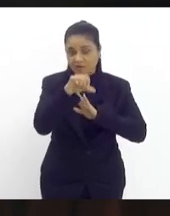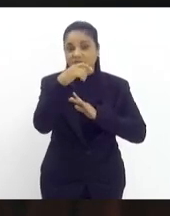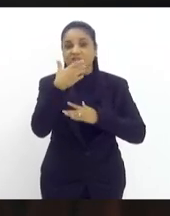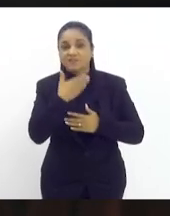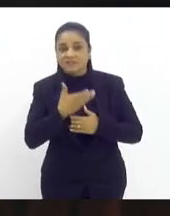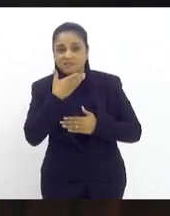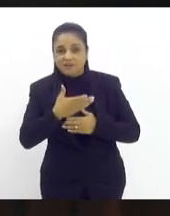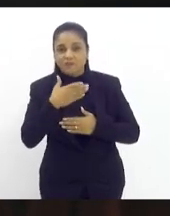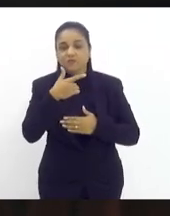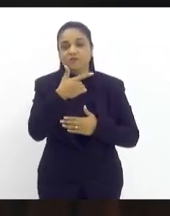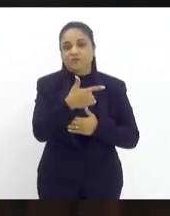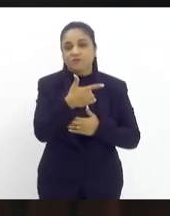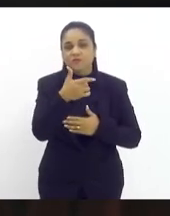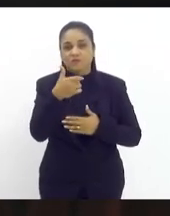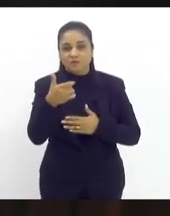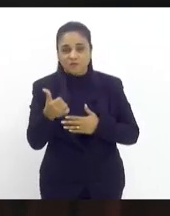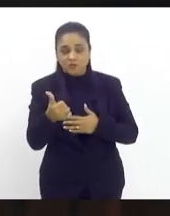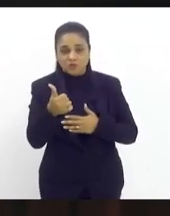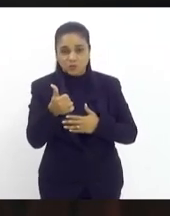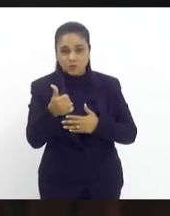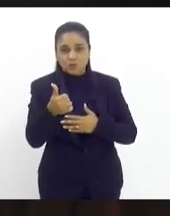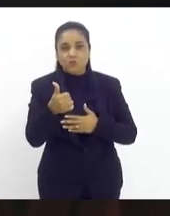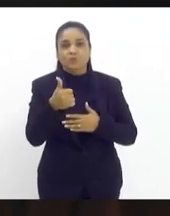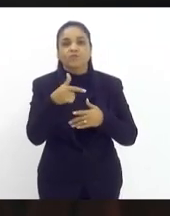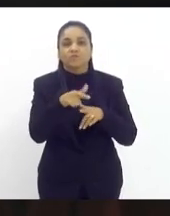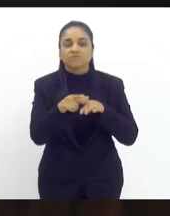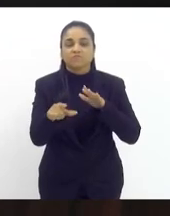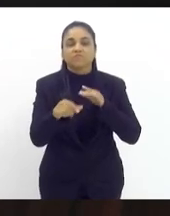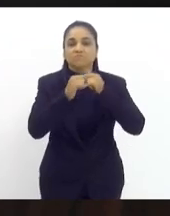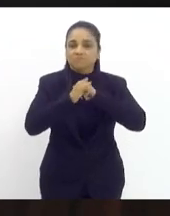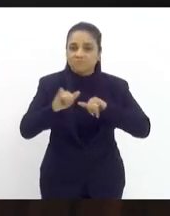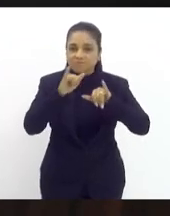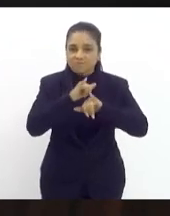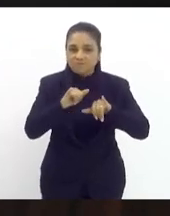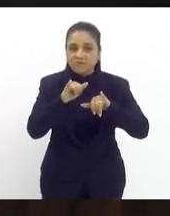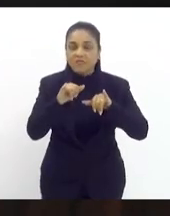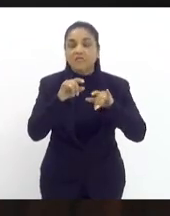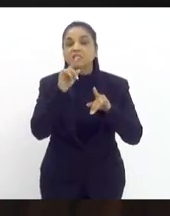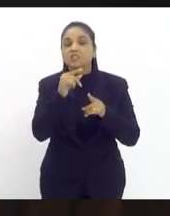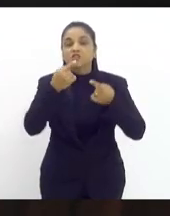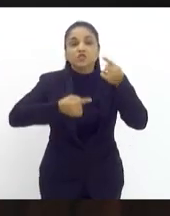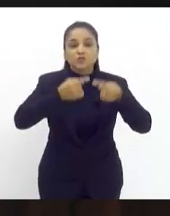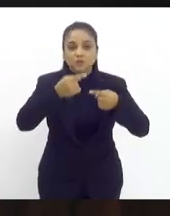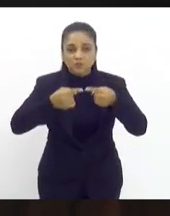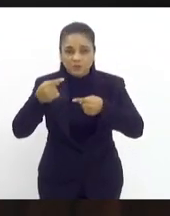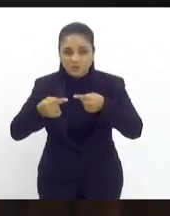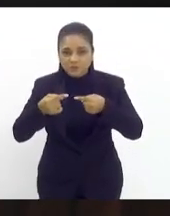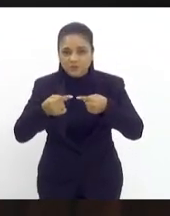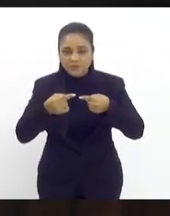de Dezembro de 2021 na forma que menciona em discussão